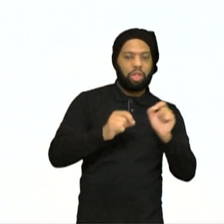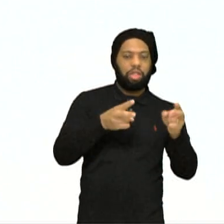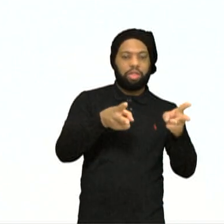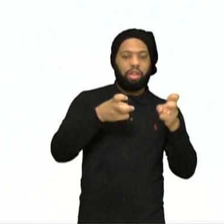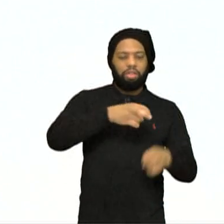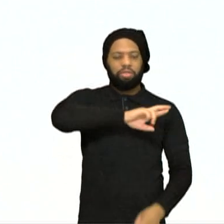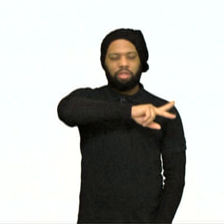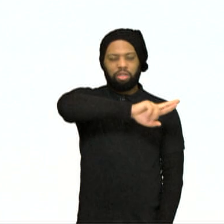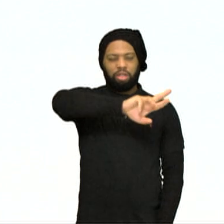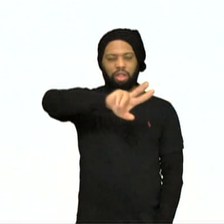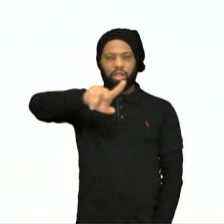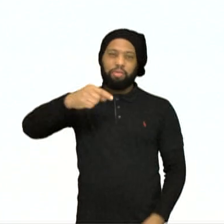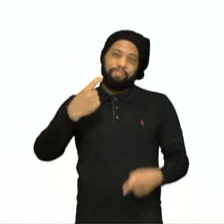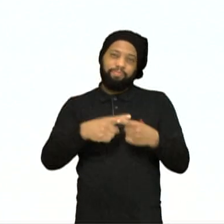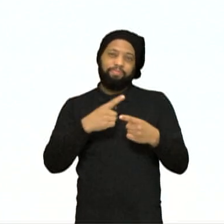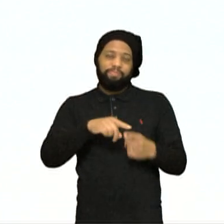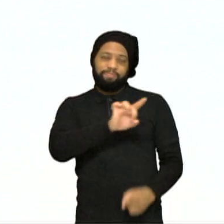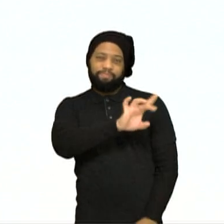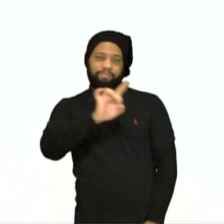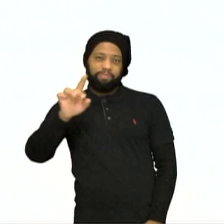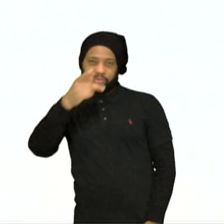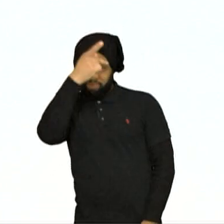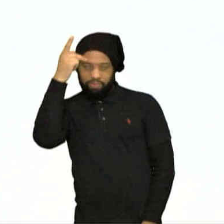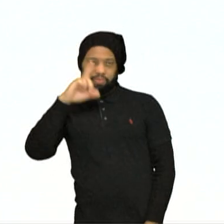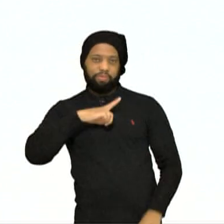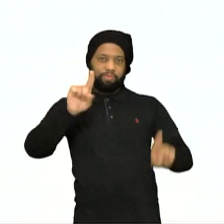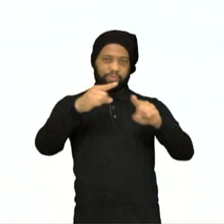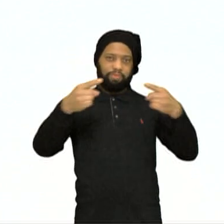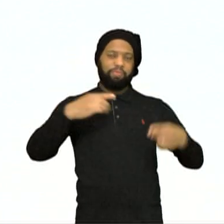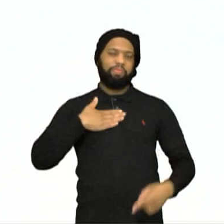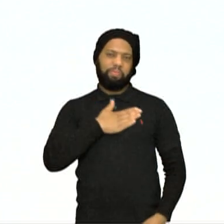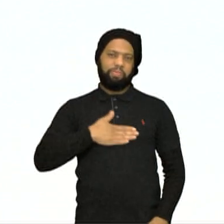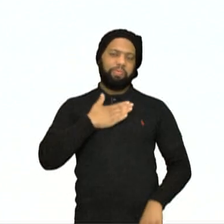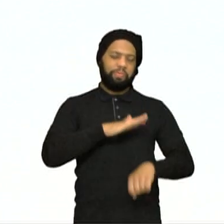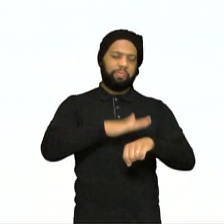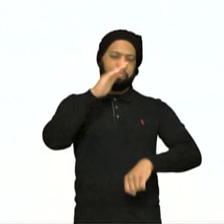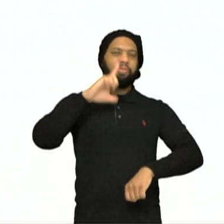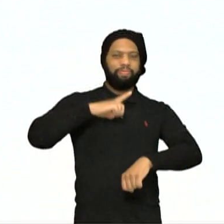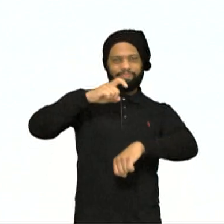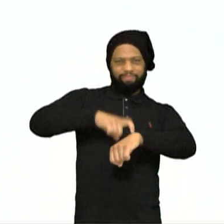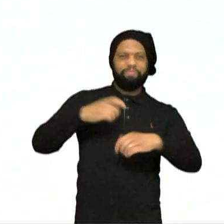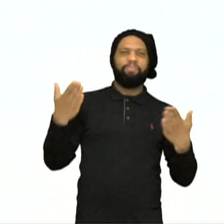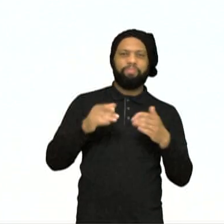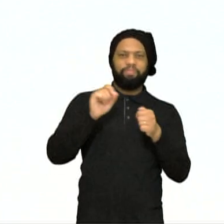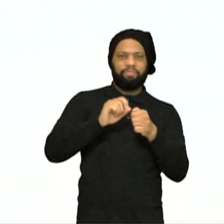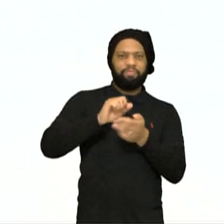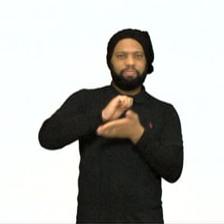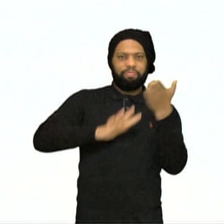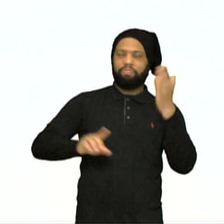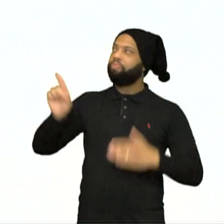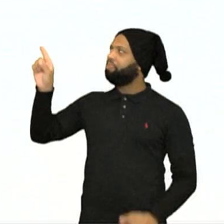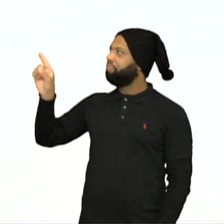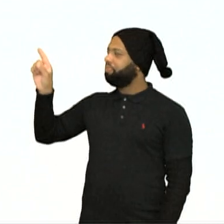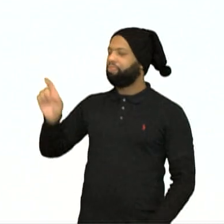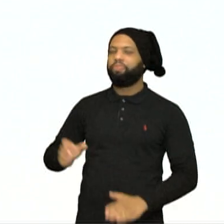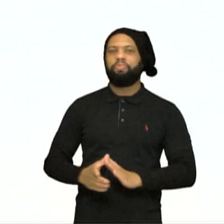um tem a sua identidade, né, a sua preferência, e isso é muito legal. Então, um tempinho para vocês fazerem a atividade.